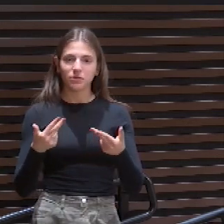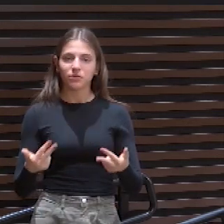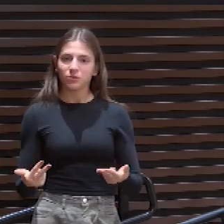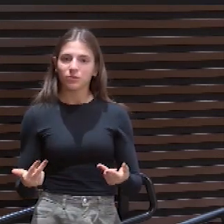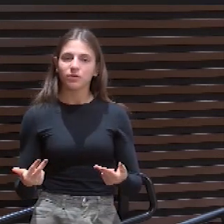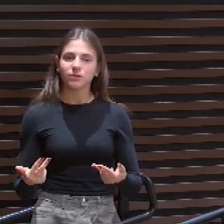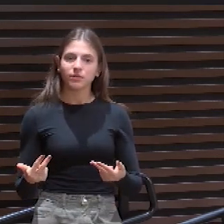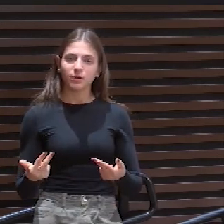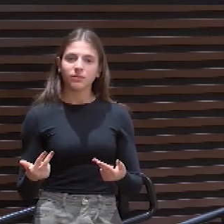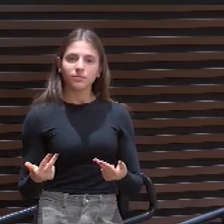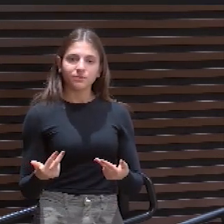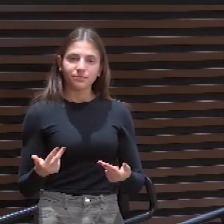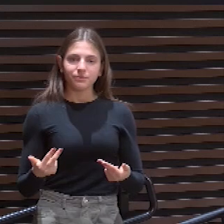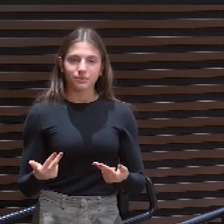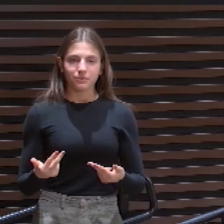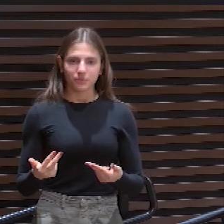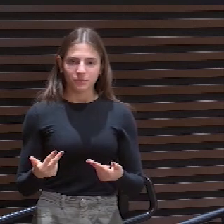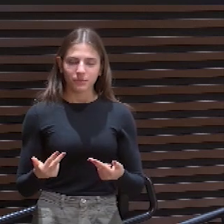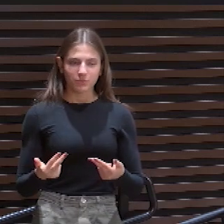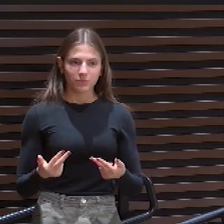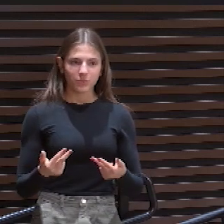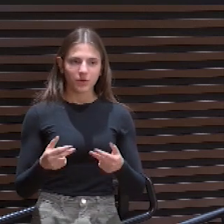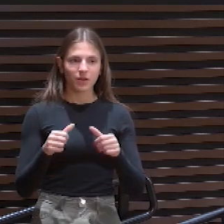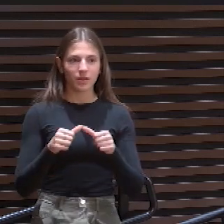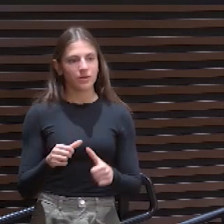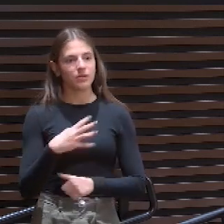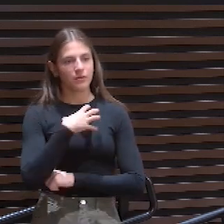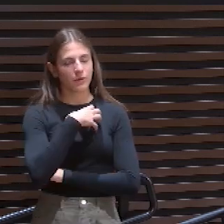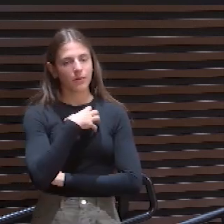sejam assim.